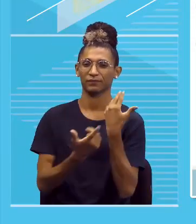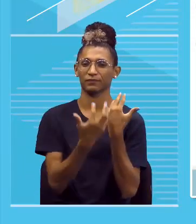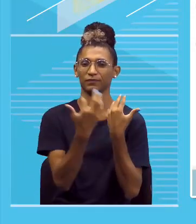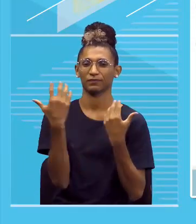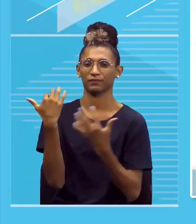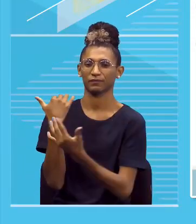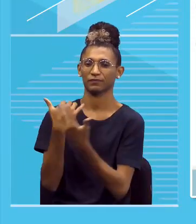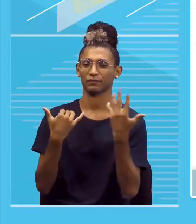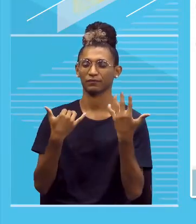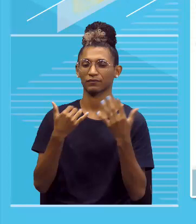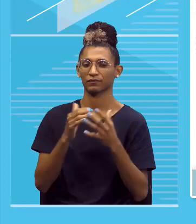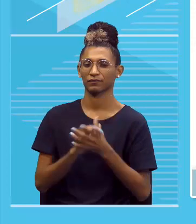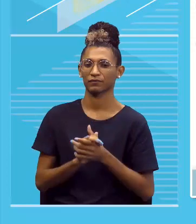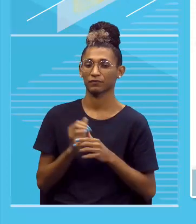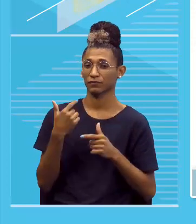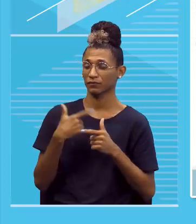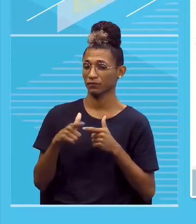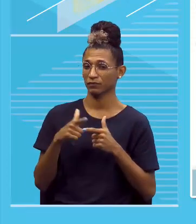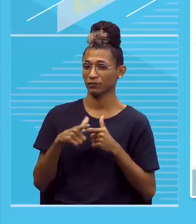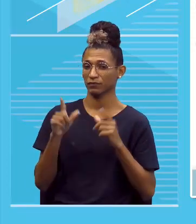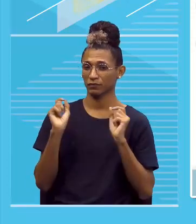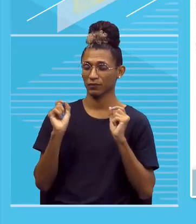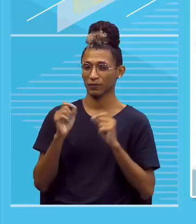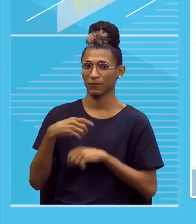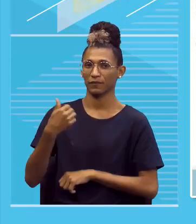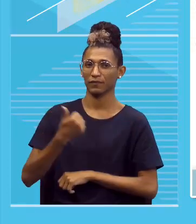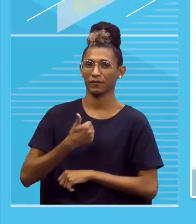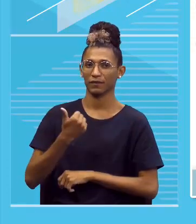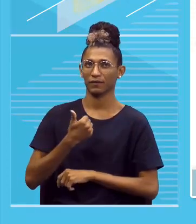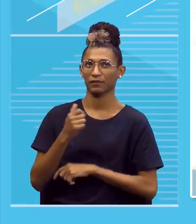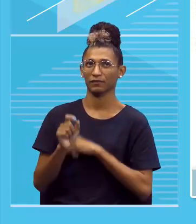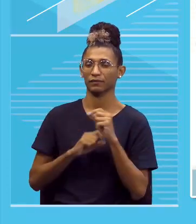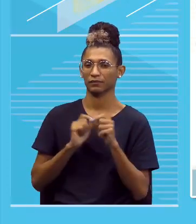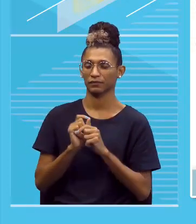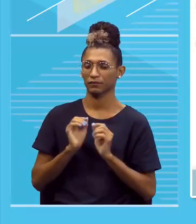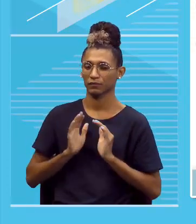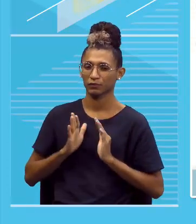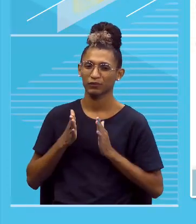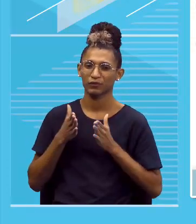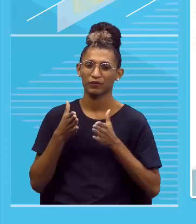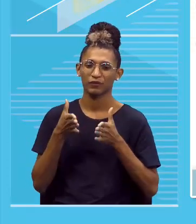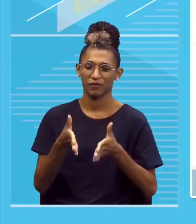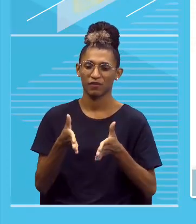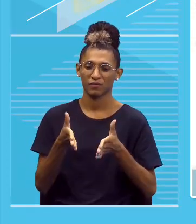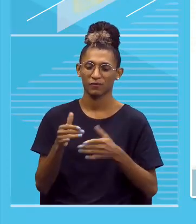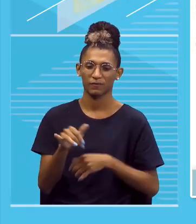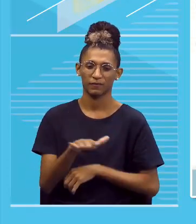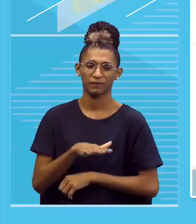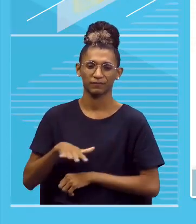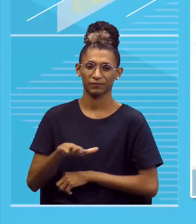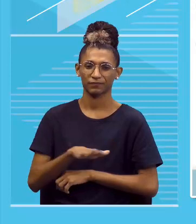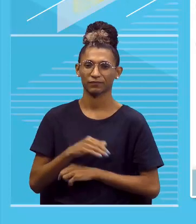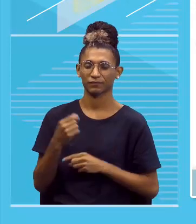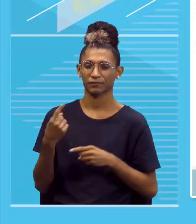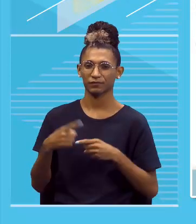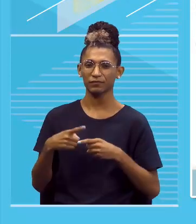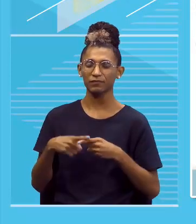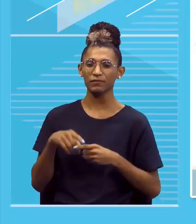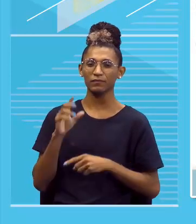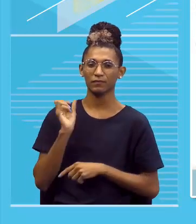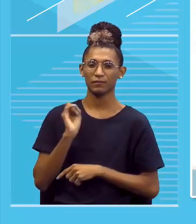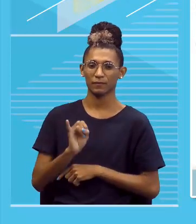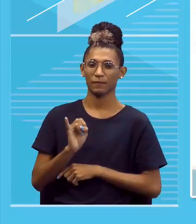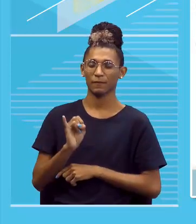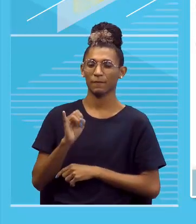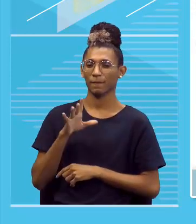os problemas da plantation o primeiro concentração de terra Porque se o